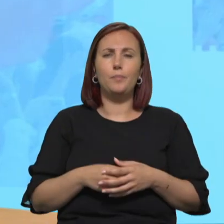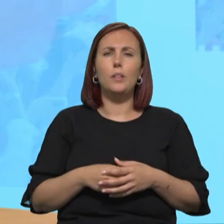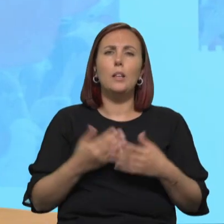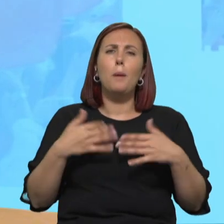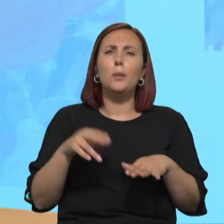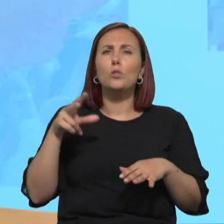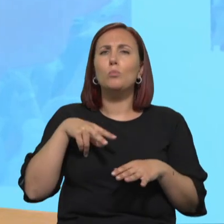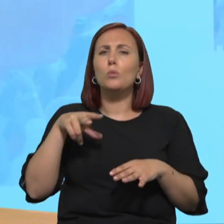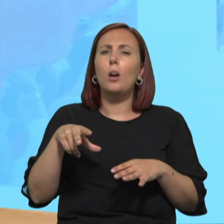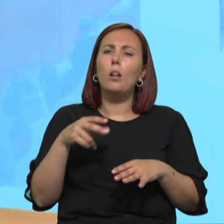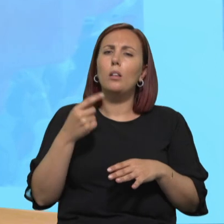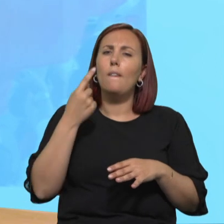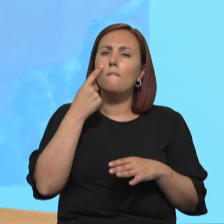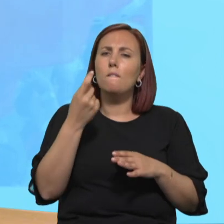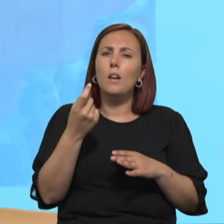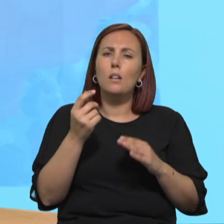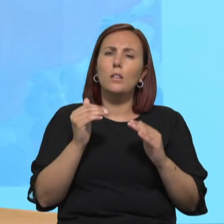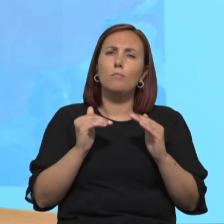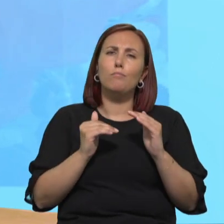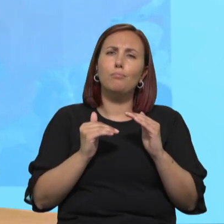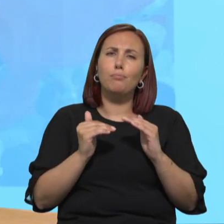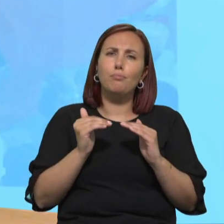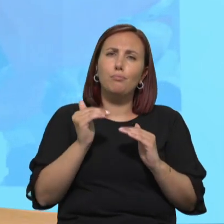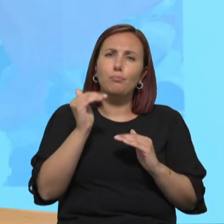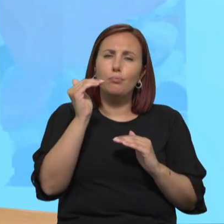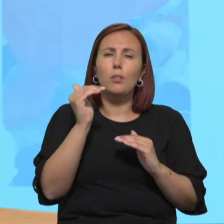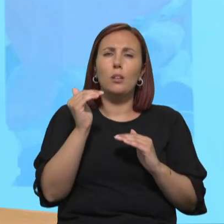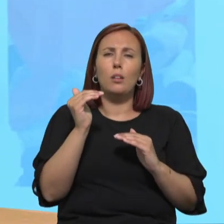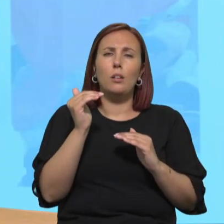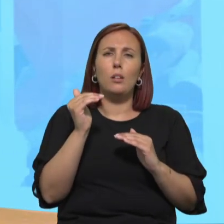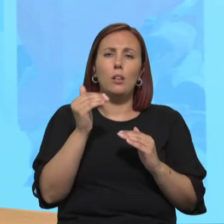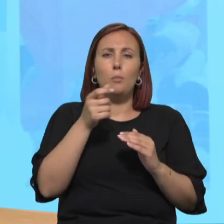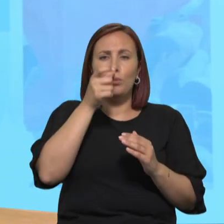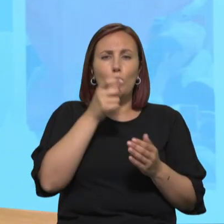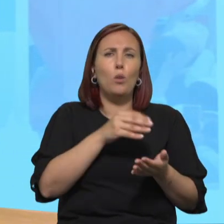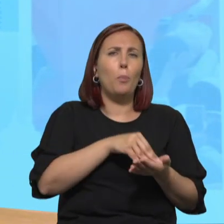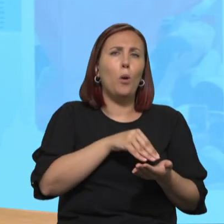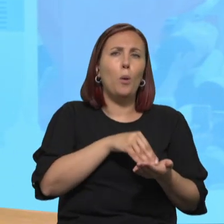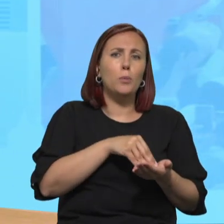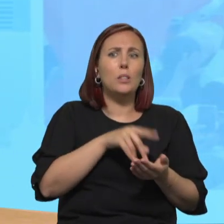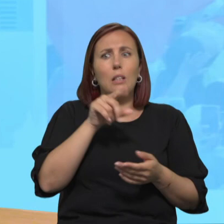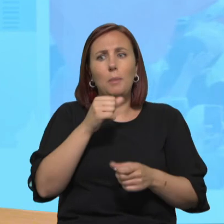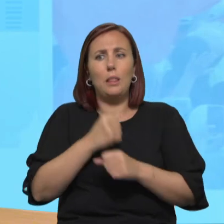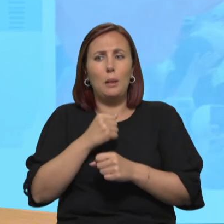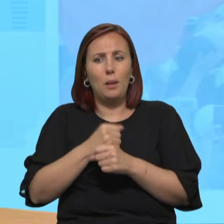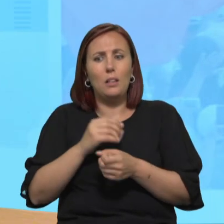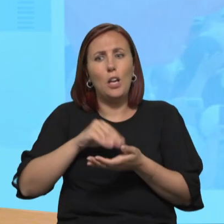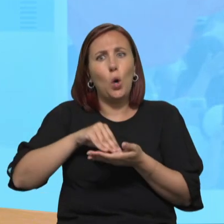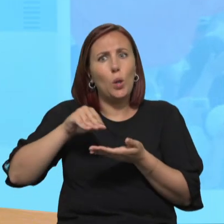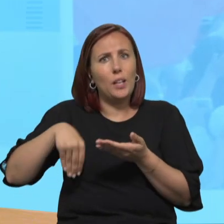continua a registrar um elevado número de pobres que são trabalhadores com contrato de trabalho,